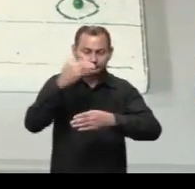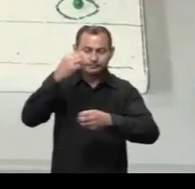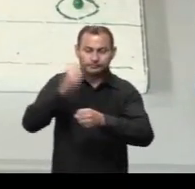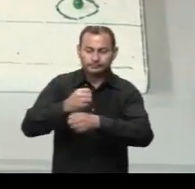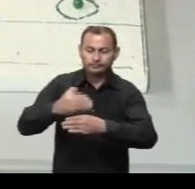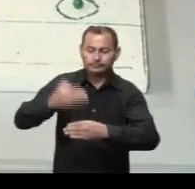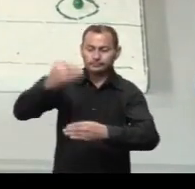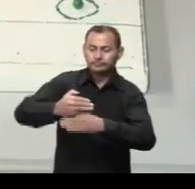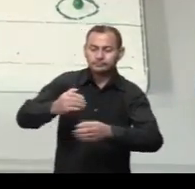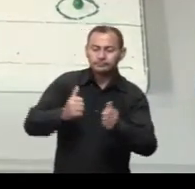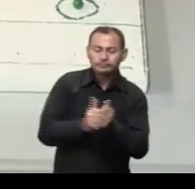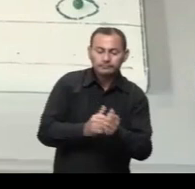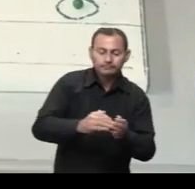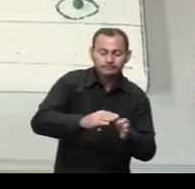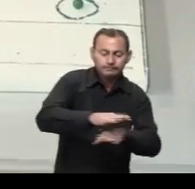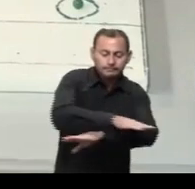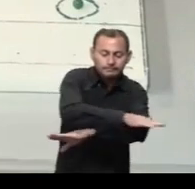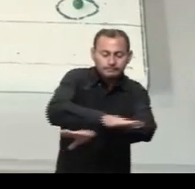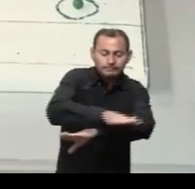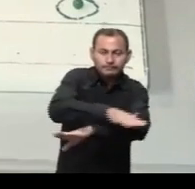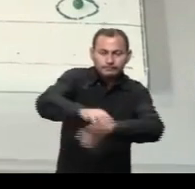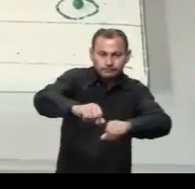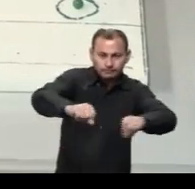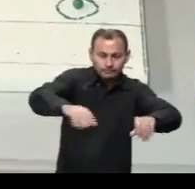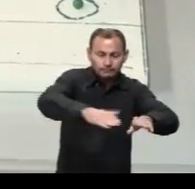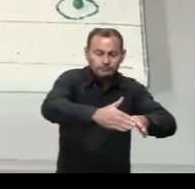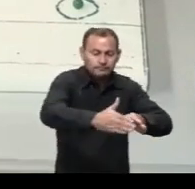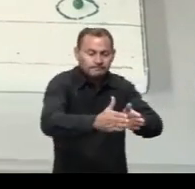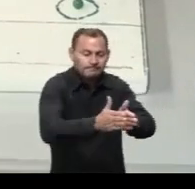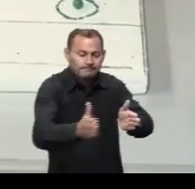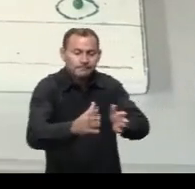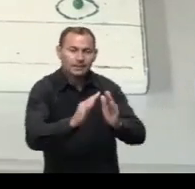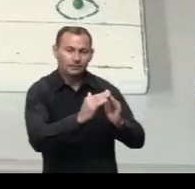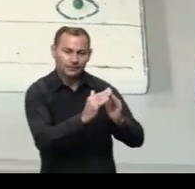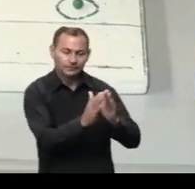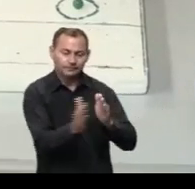do terreno vizinho, né? Puxo um alinhamento do terreno vizinho,